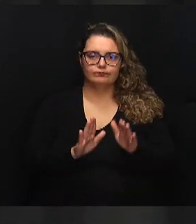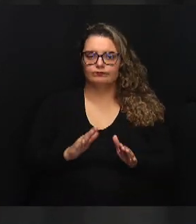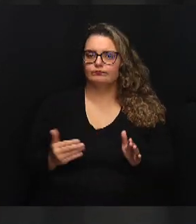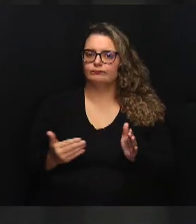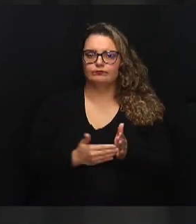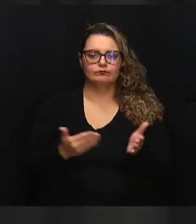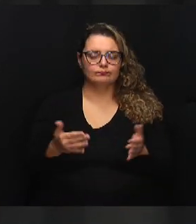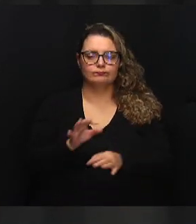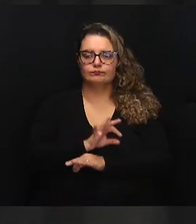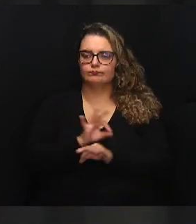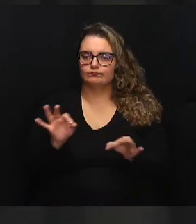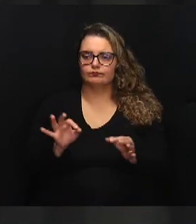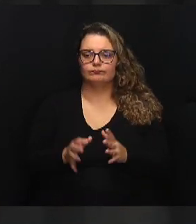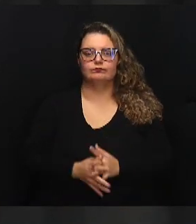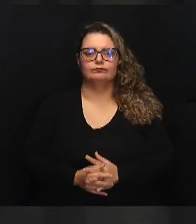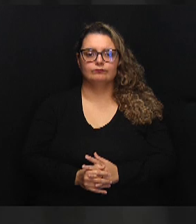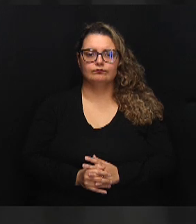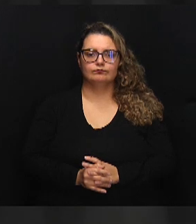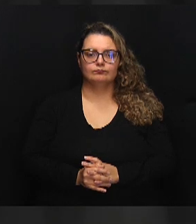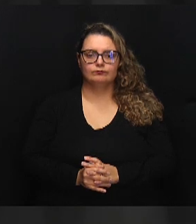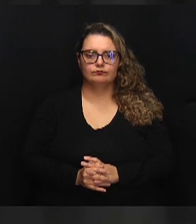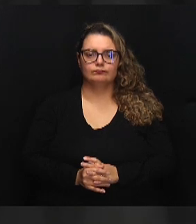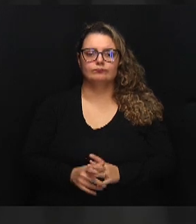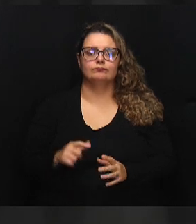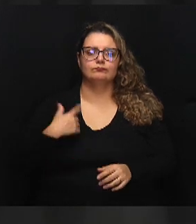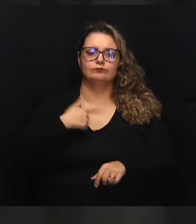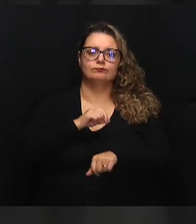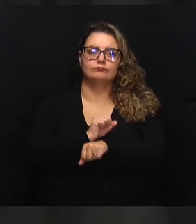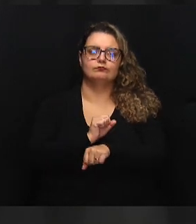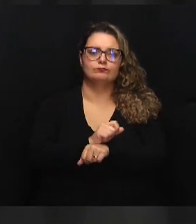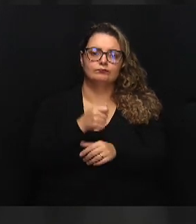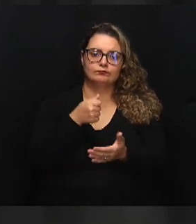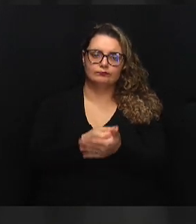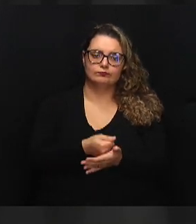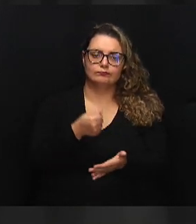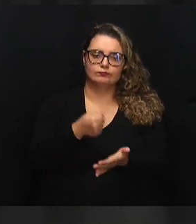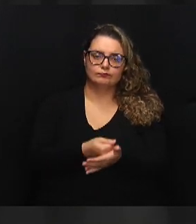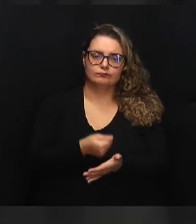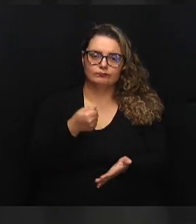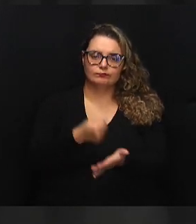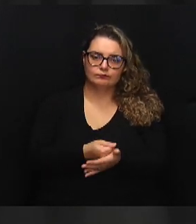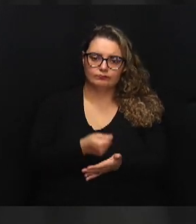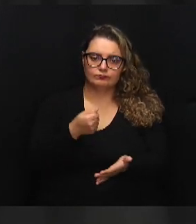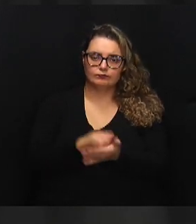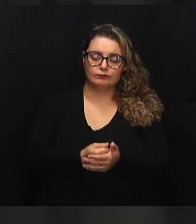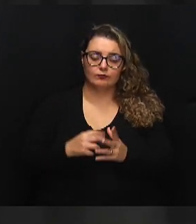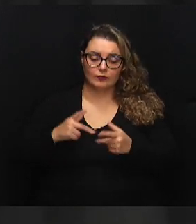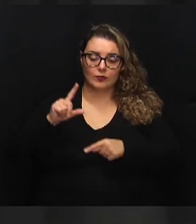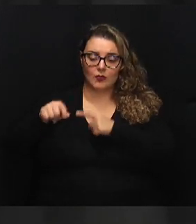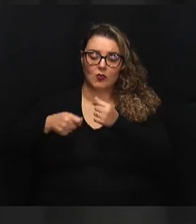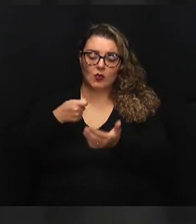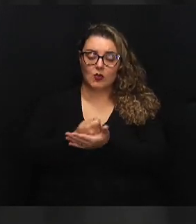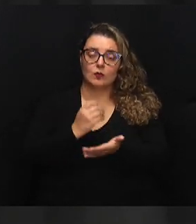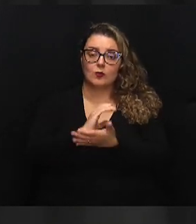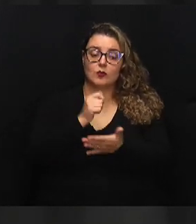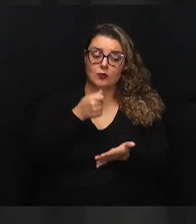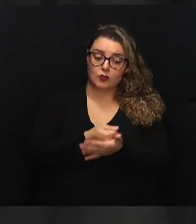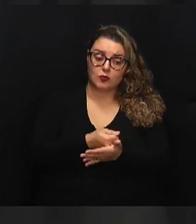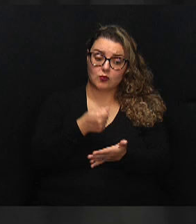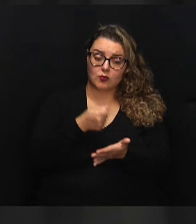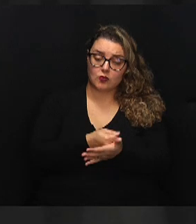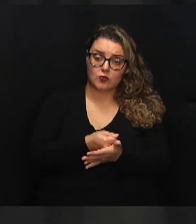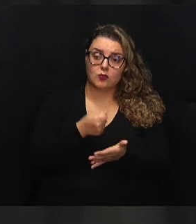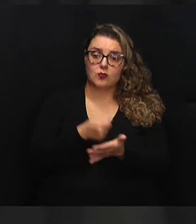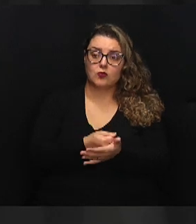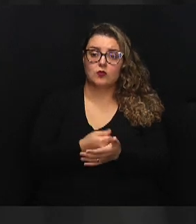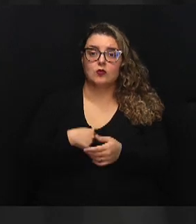hoje, entendeu? Então, nós estamos aguardando, eu estou cobrando, porque eu cobro todas as minhas emendas impositivas, eu